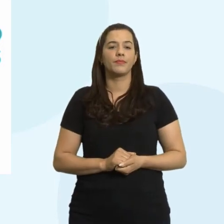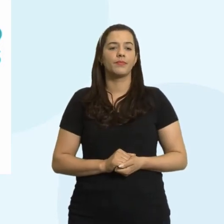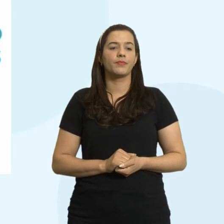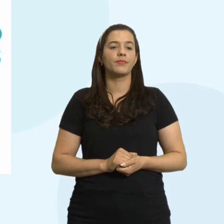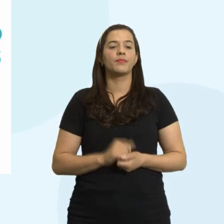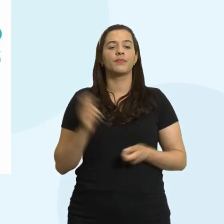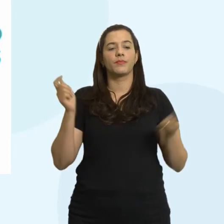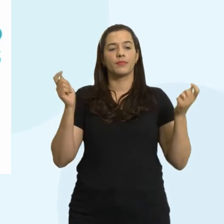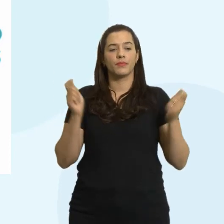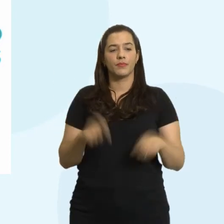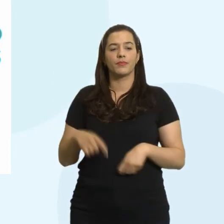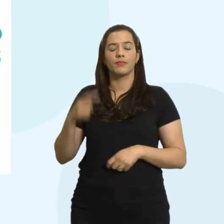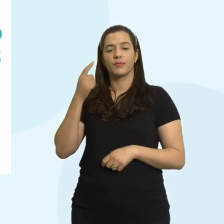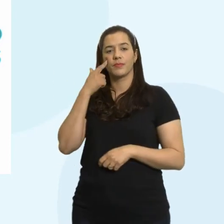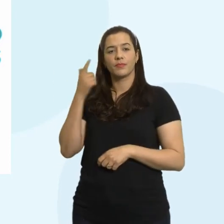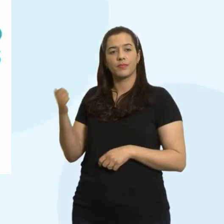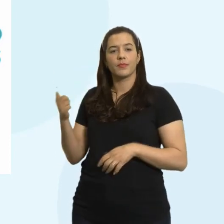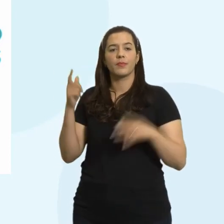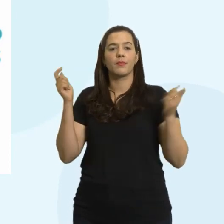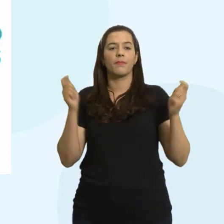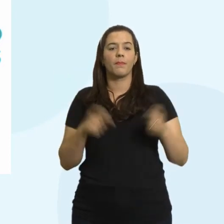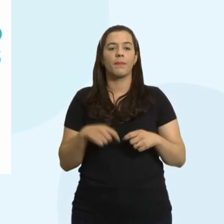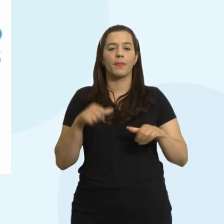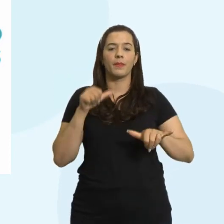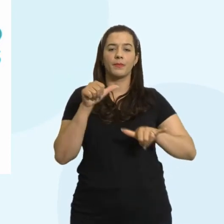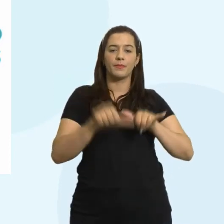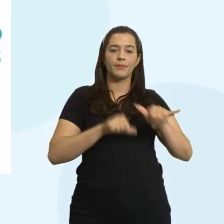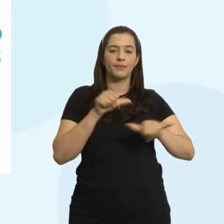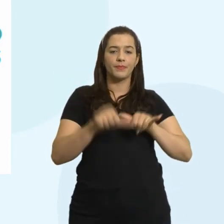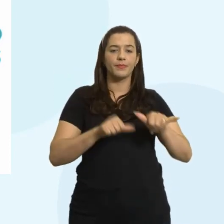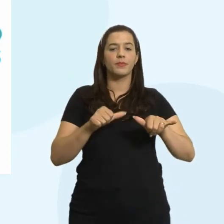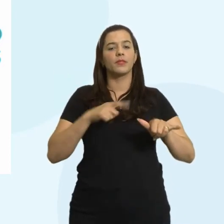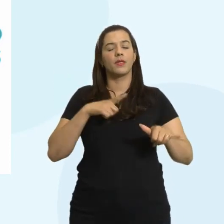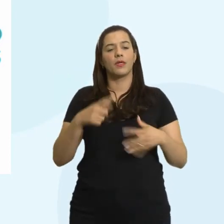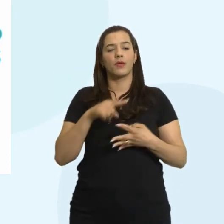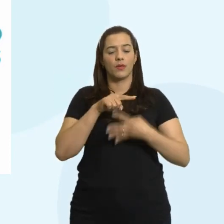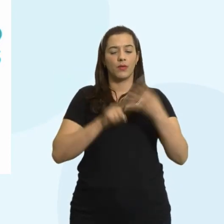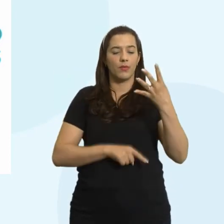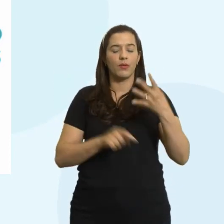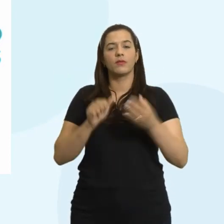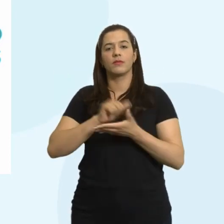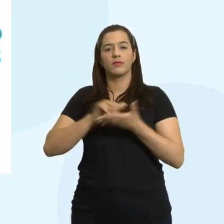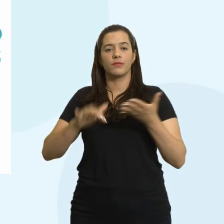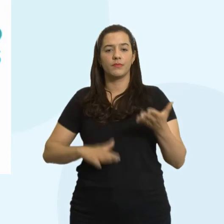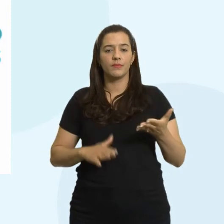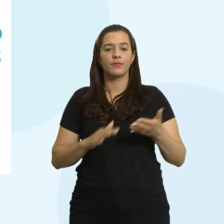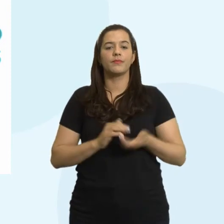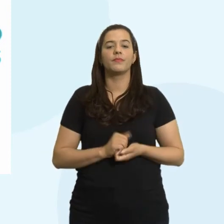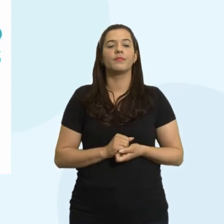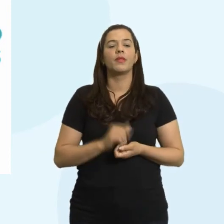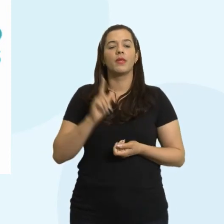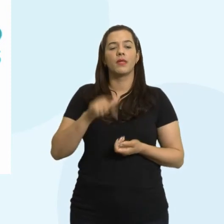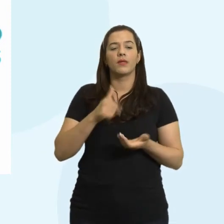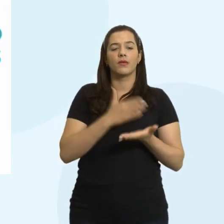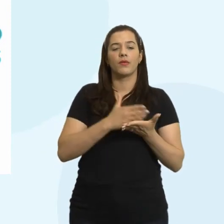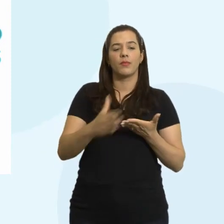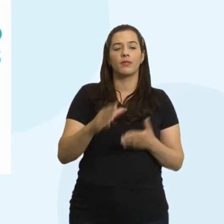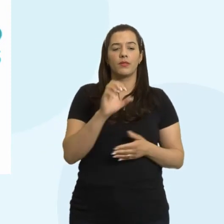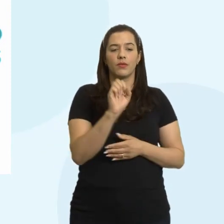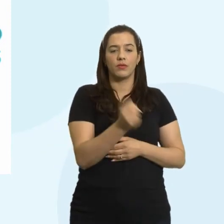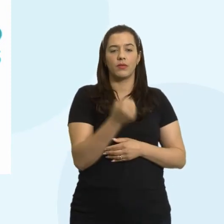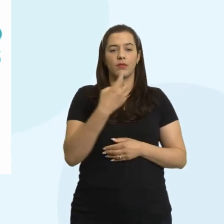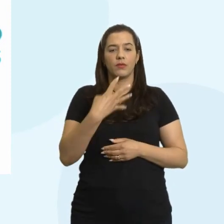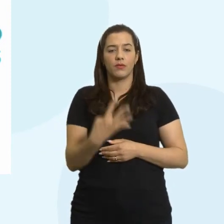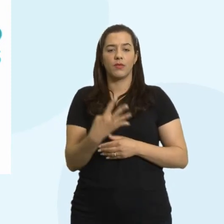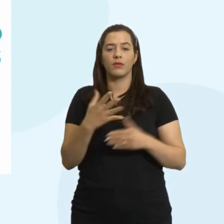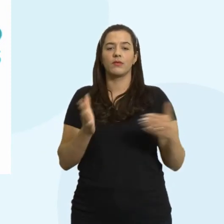que é um tema que é discutido em 4 atividades, né? E ele começa na página 84 do Caderno